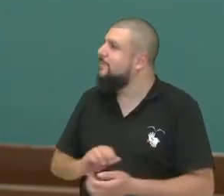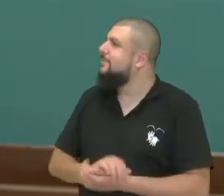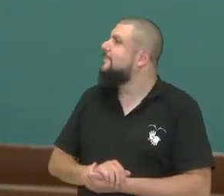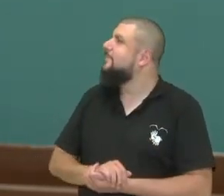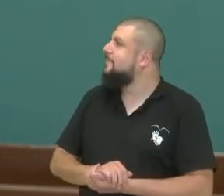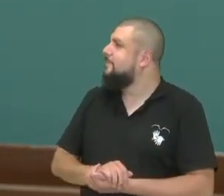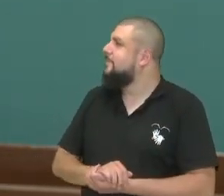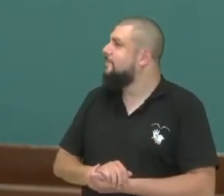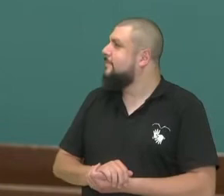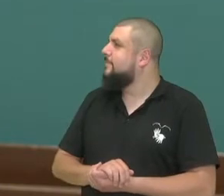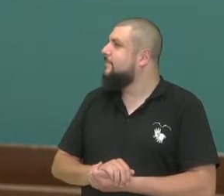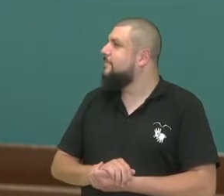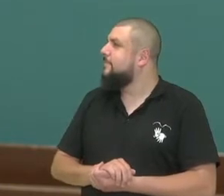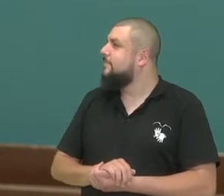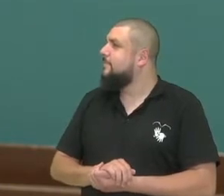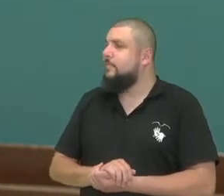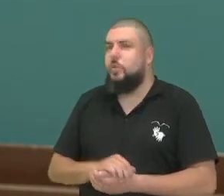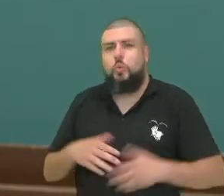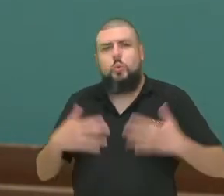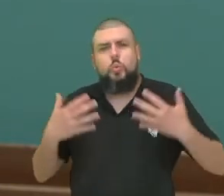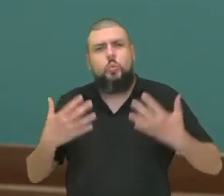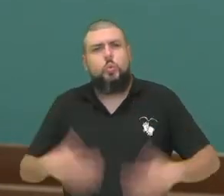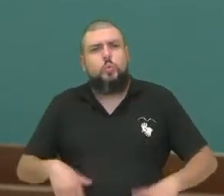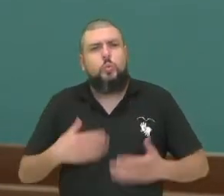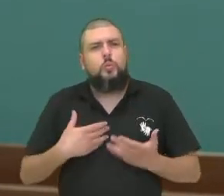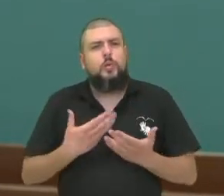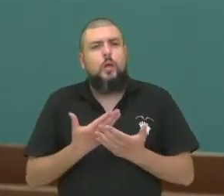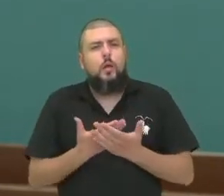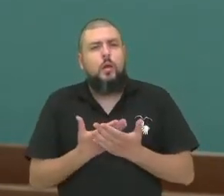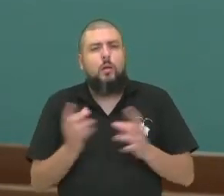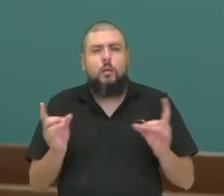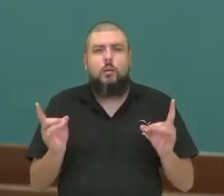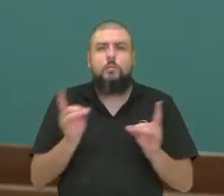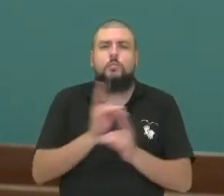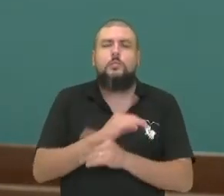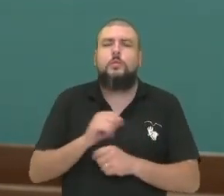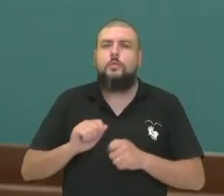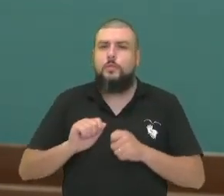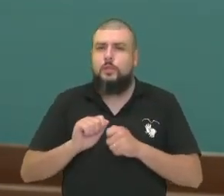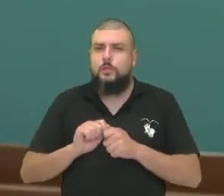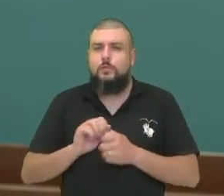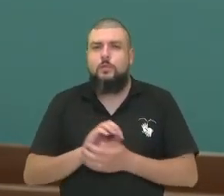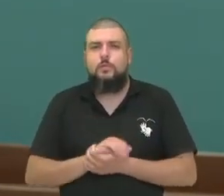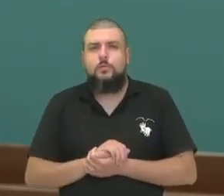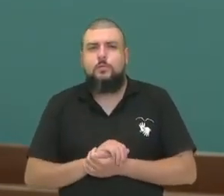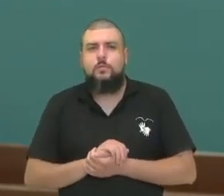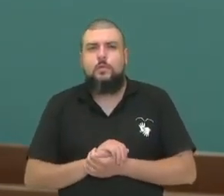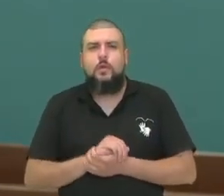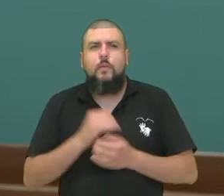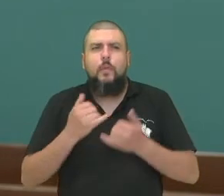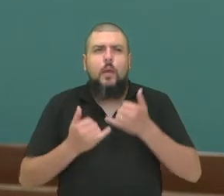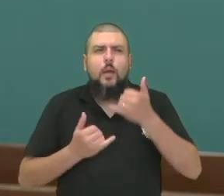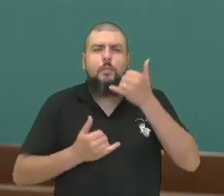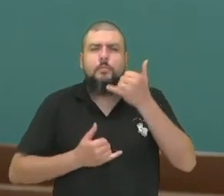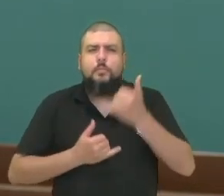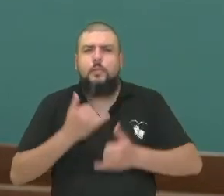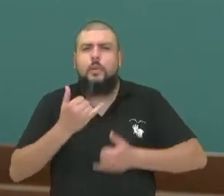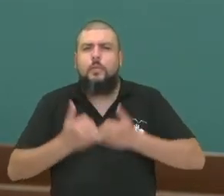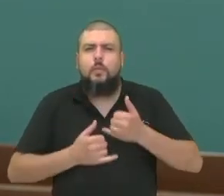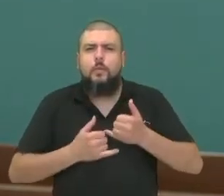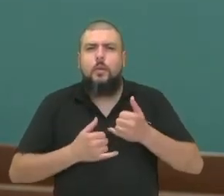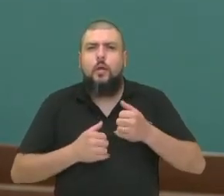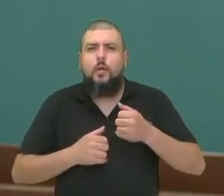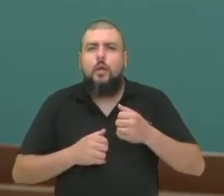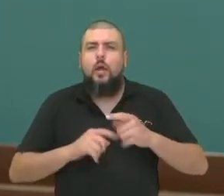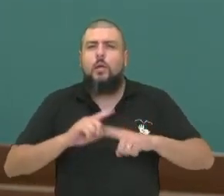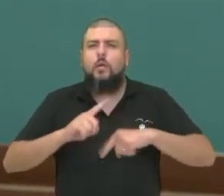veja lá né olha só o que que ela fez depois da aula né então assim deu algumas voltas no gira-gira aí depois ela foi